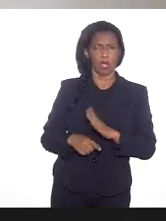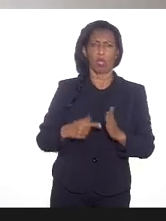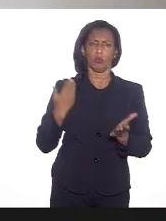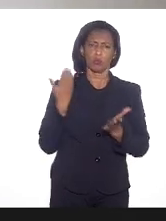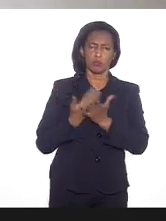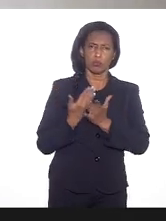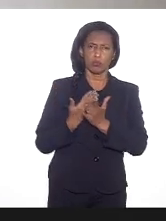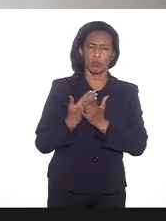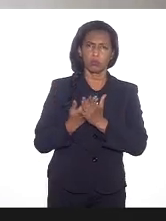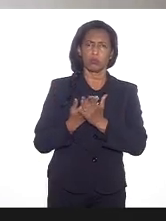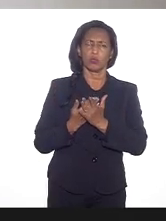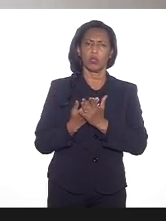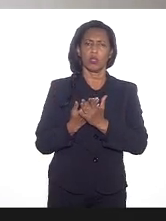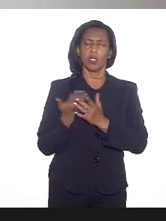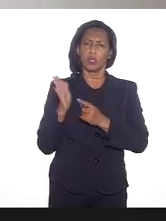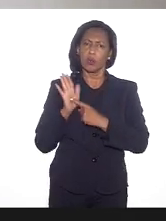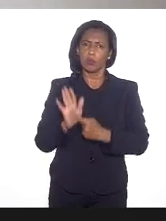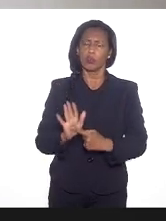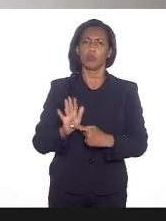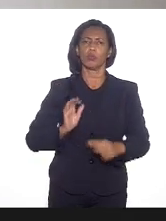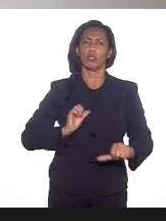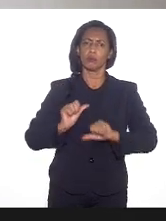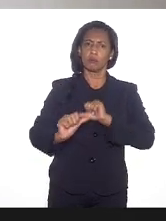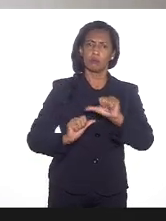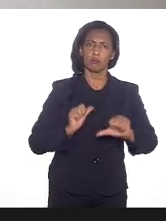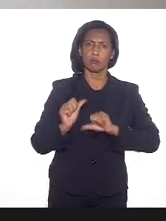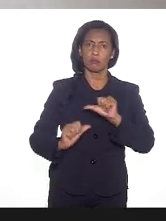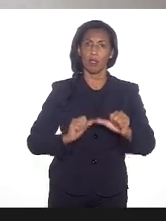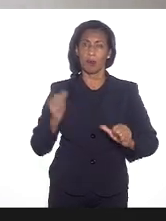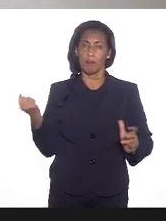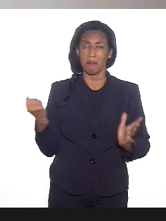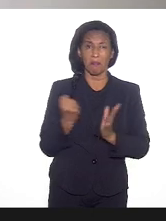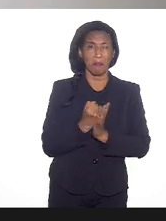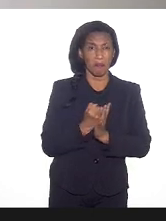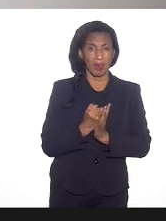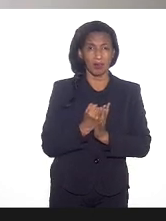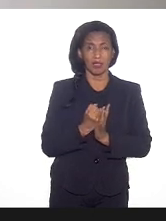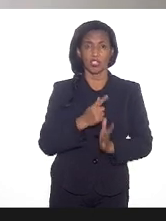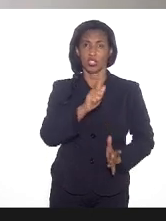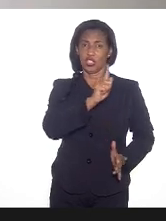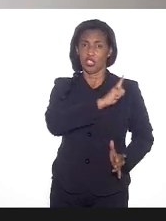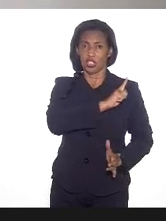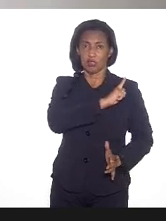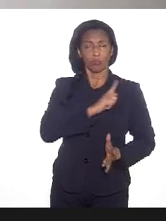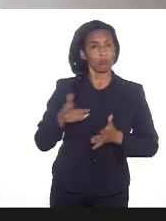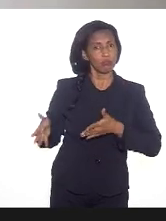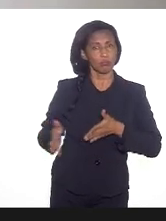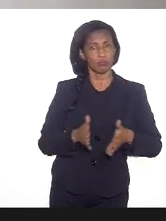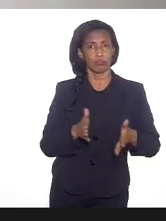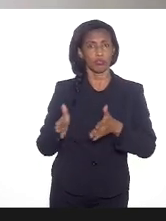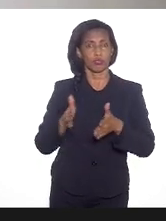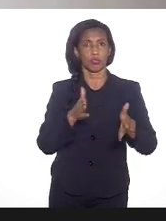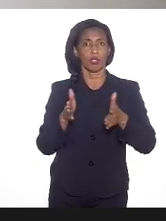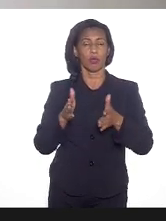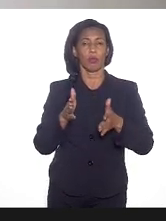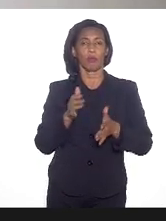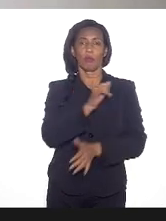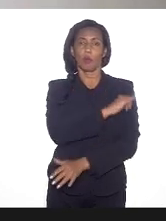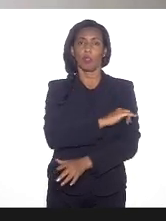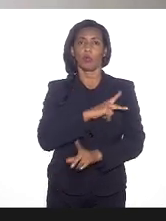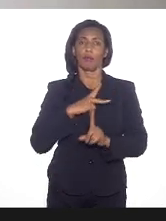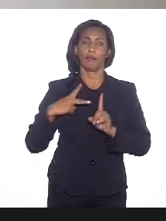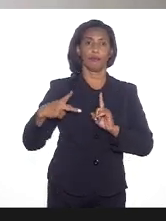leitura que mostrou que essas mudanças têm impactado a gestão e os caminhos feitos pelo Rio Previdência.